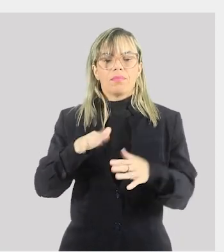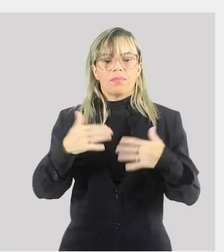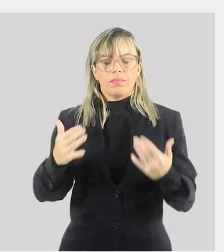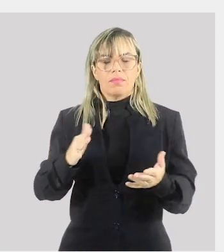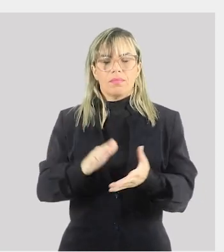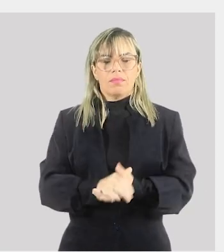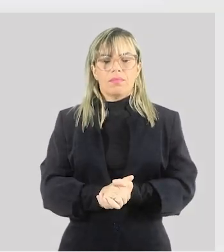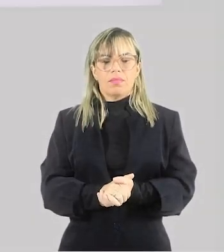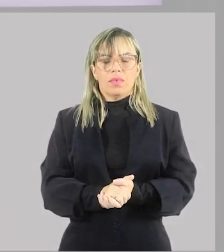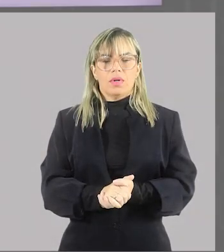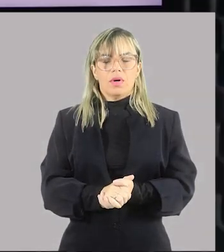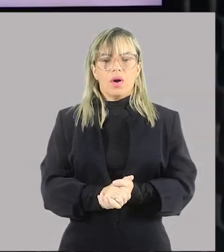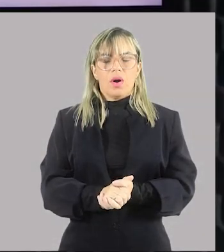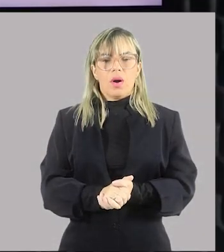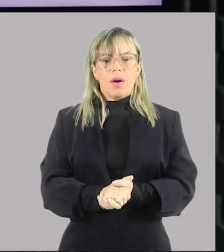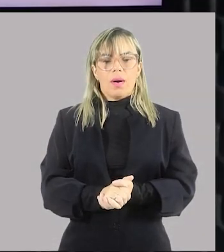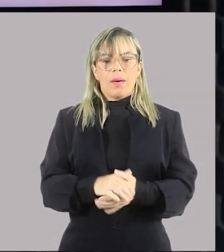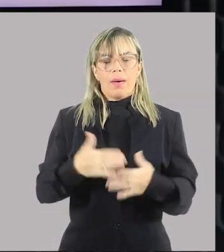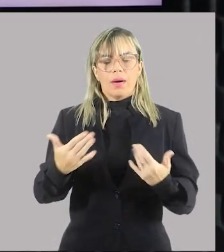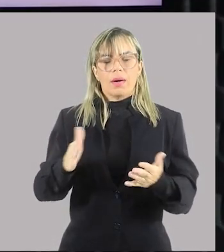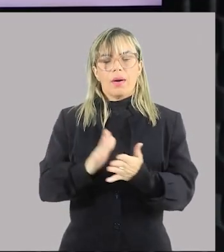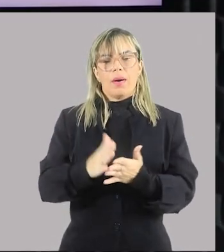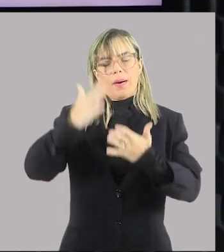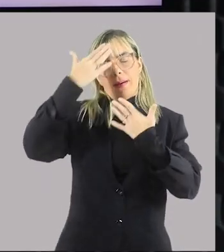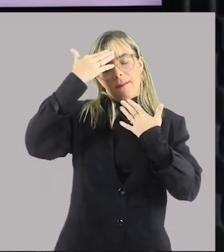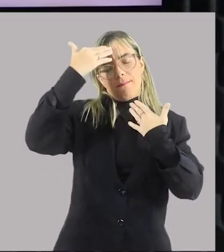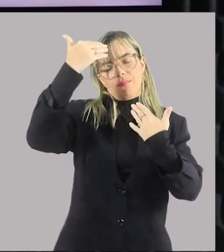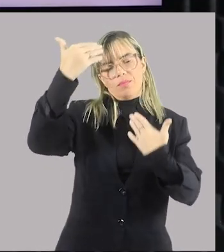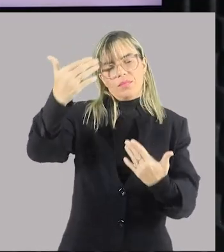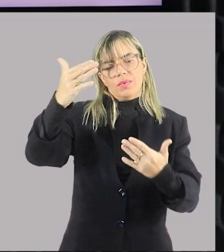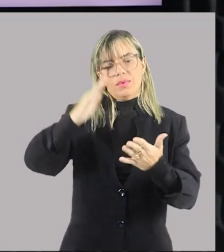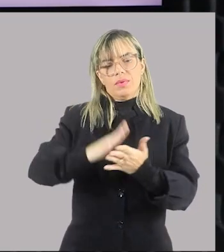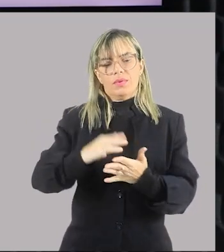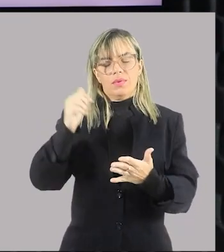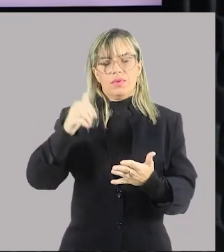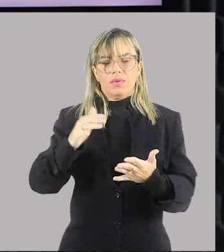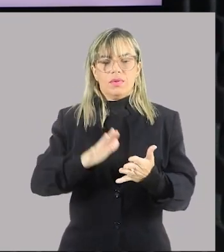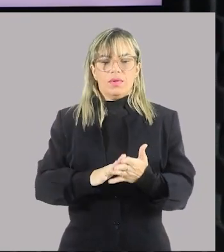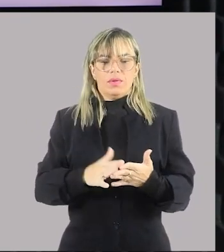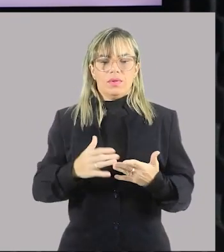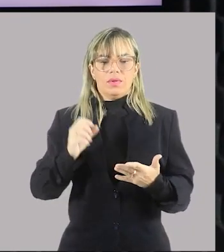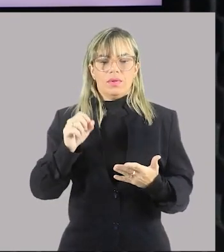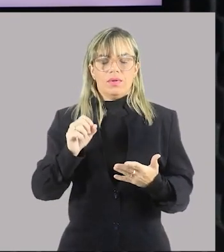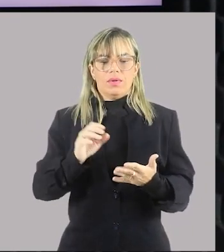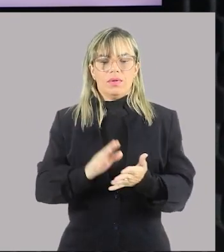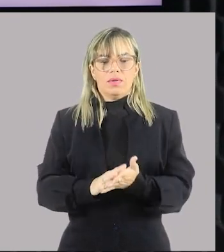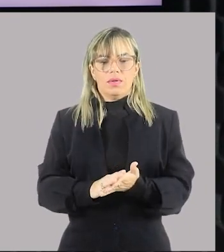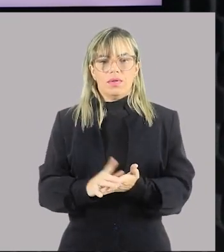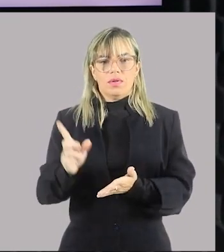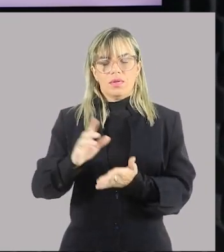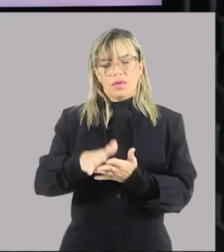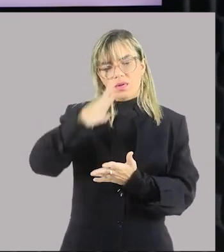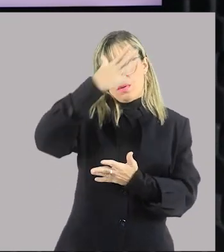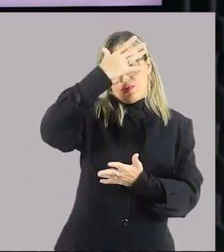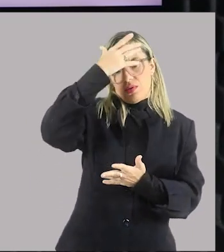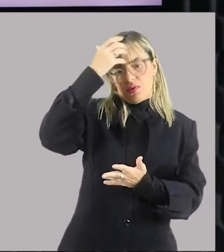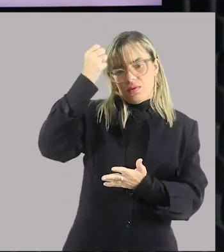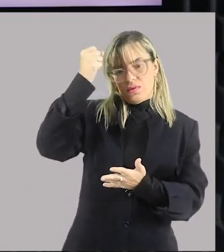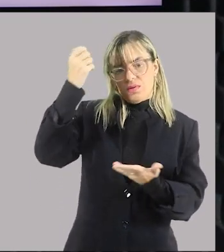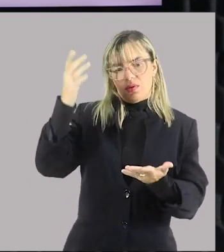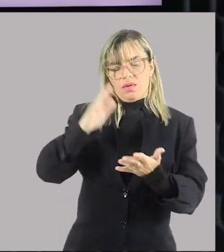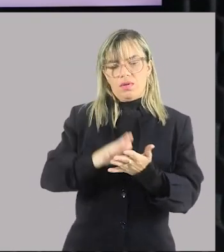bola? Bem, galerinha, passando aqui para agradecer, muito obrigado e não se esqueça, não